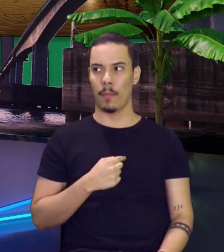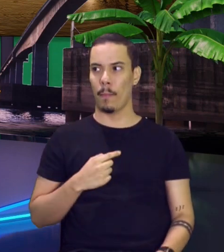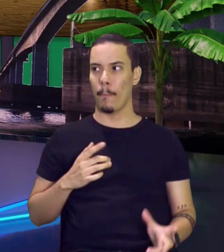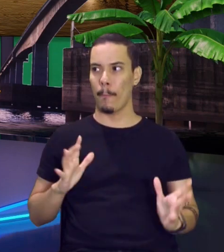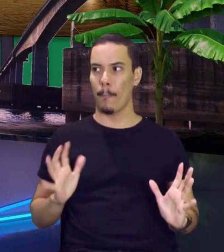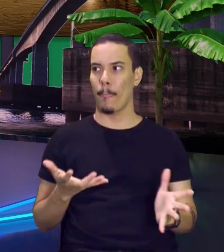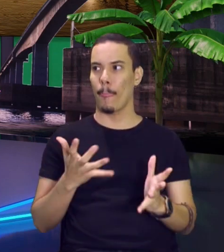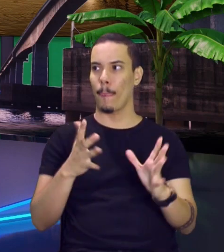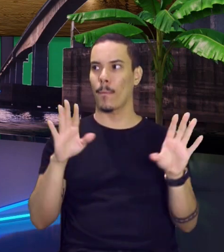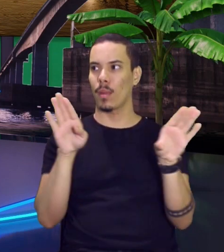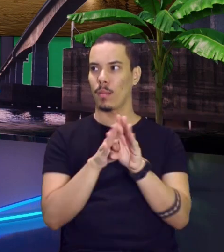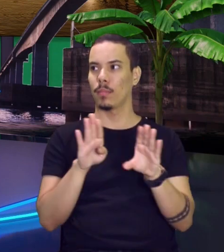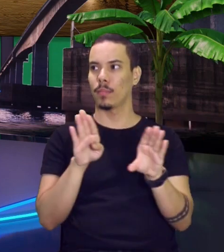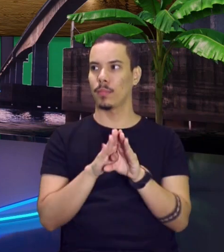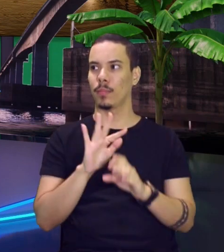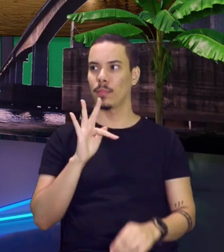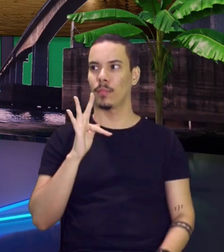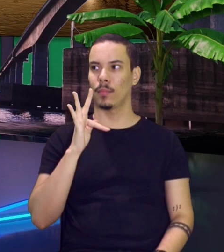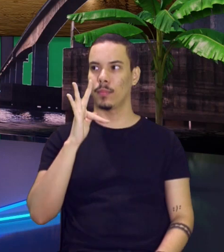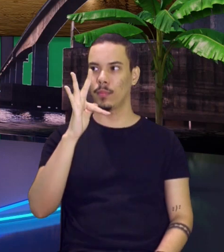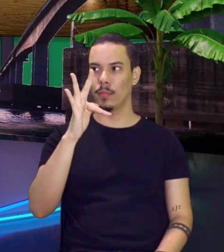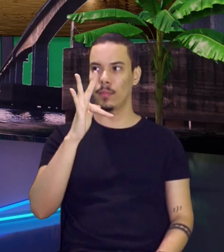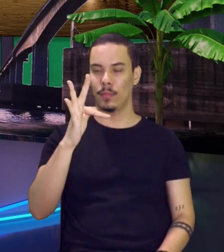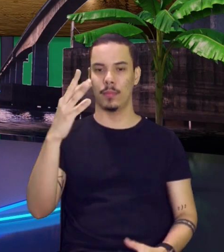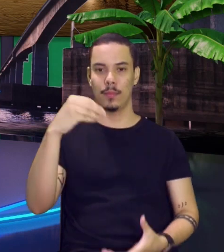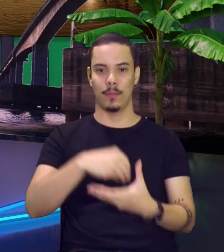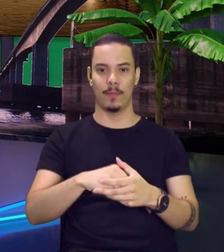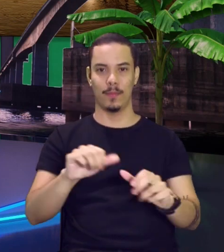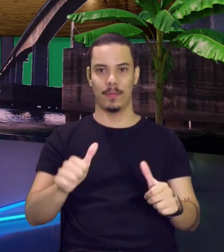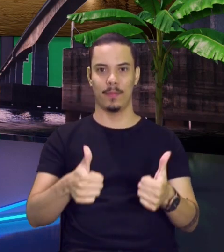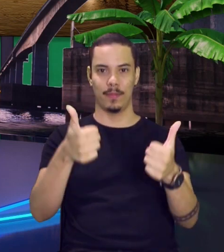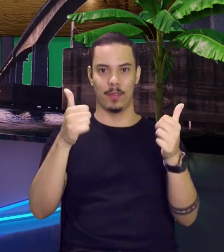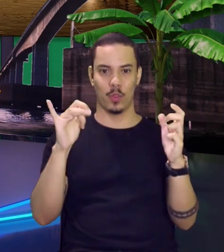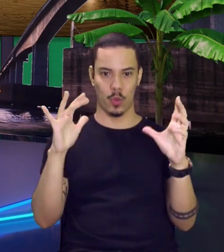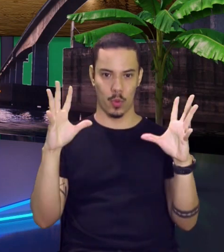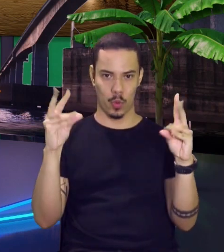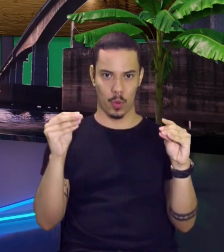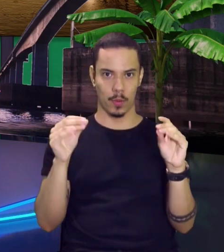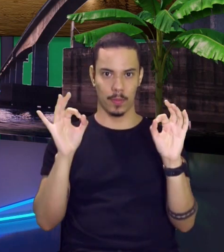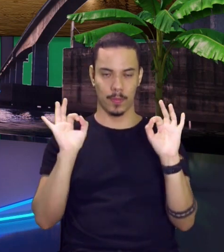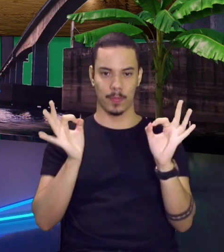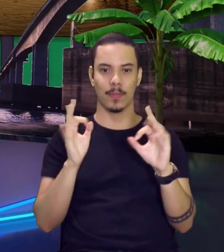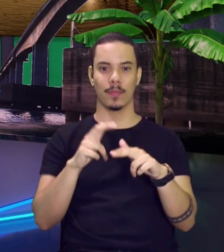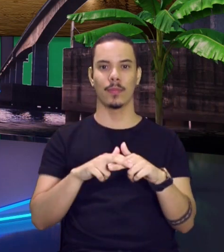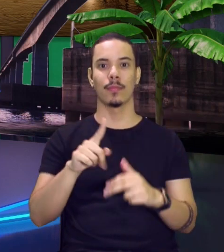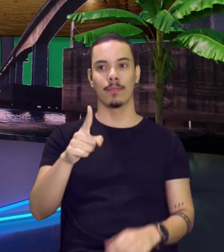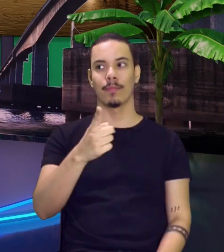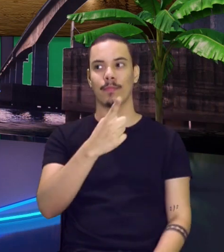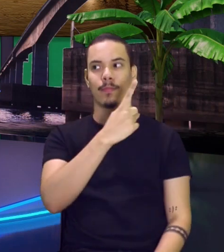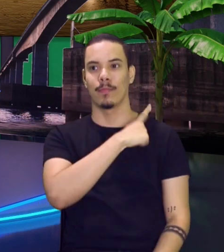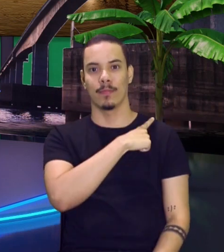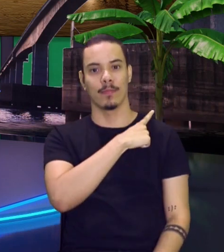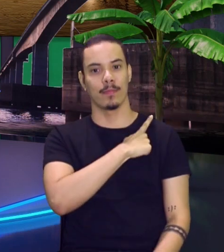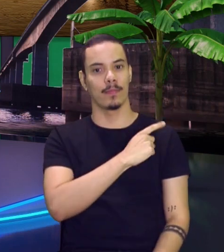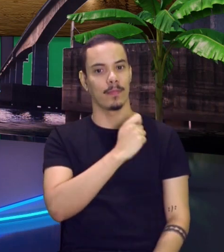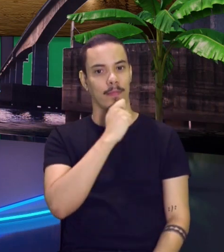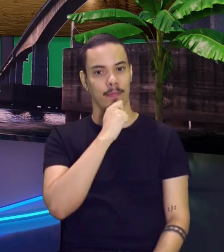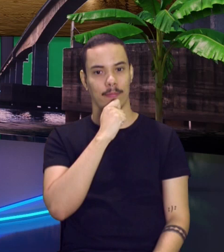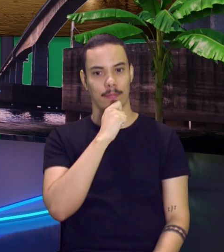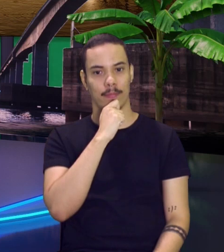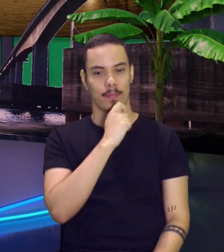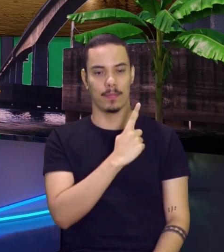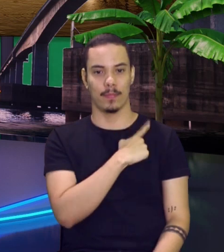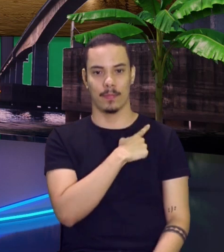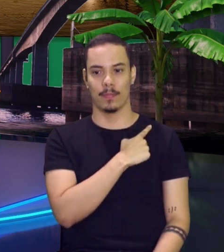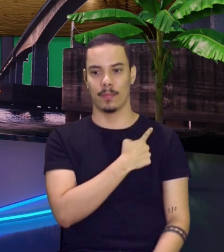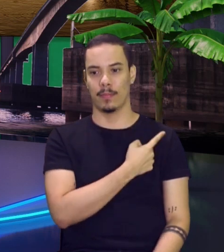construindo um amanhã melhor para todos. Você está no primeiro ano, nós iremos caminhar no primeiro,